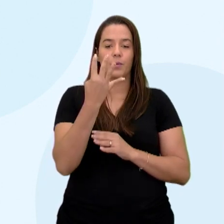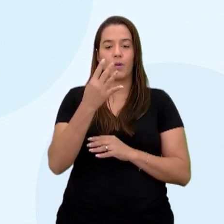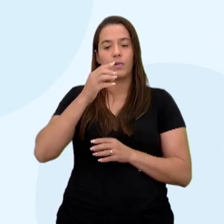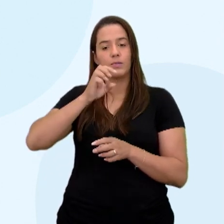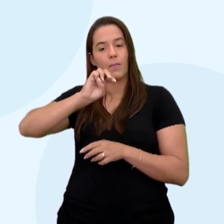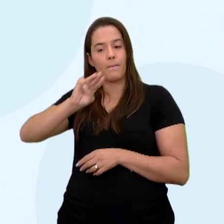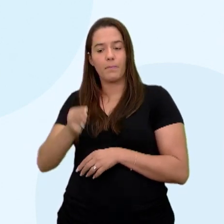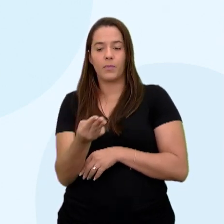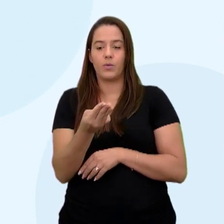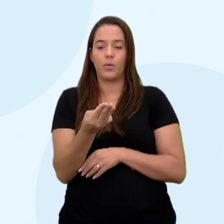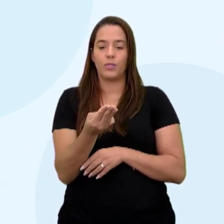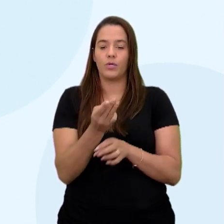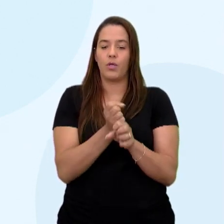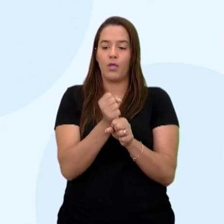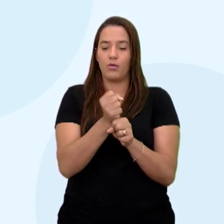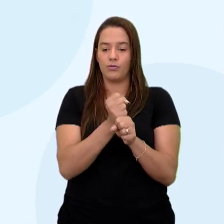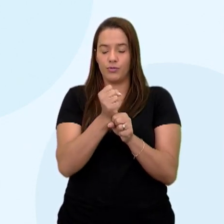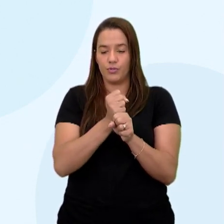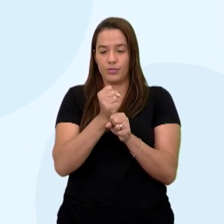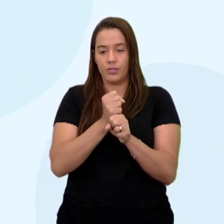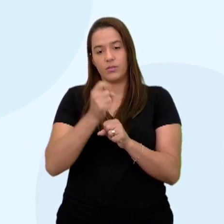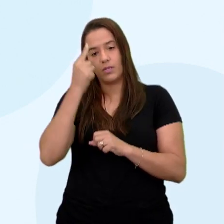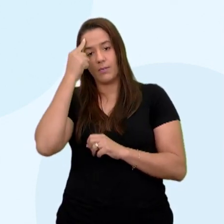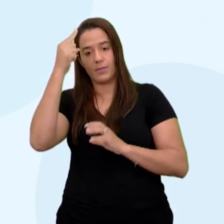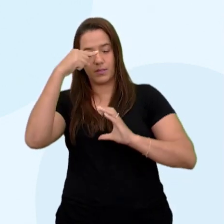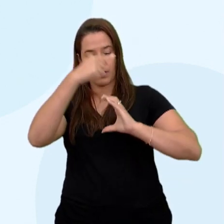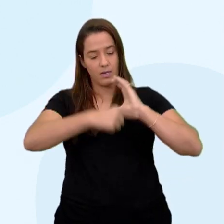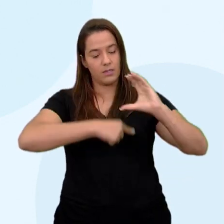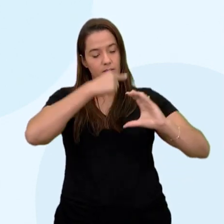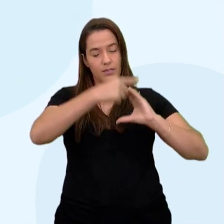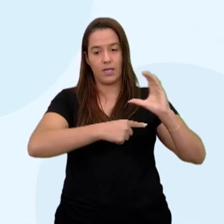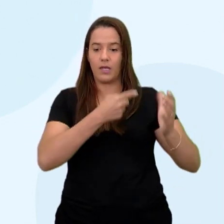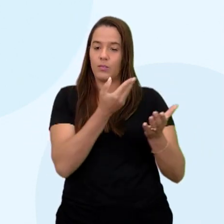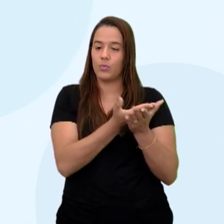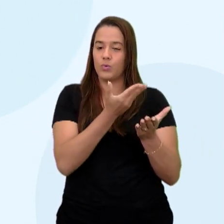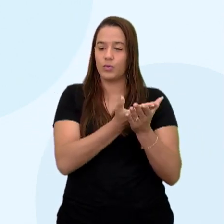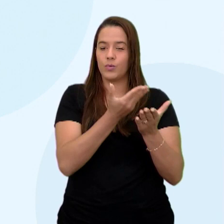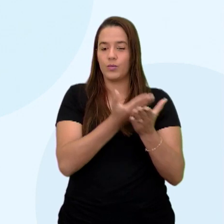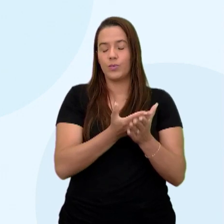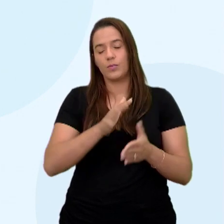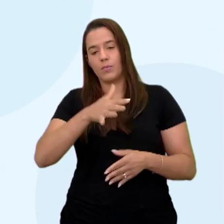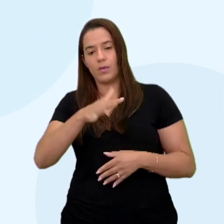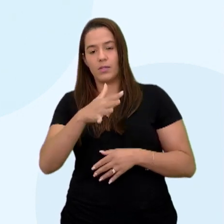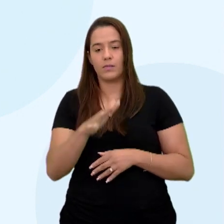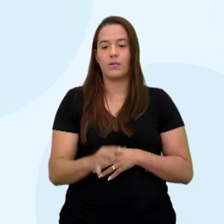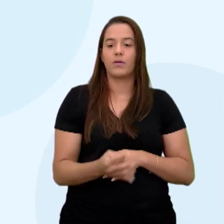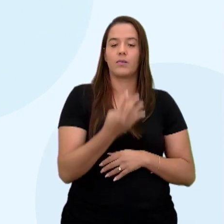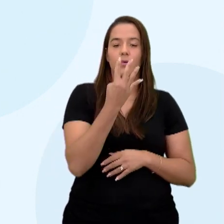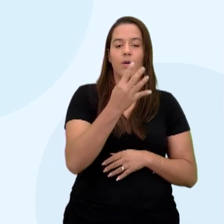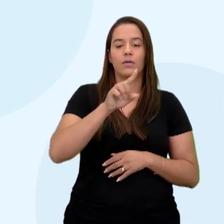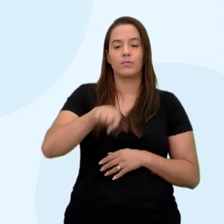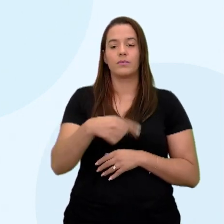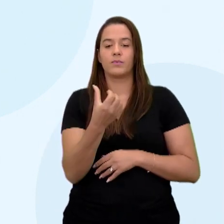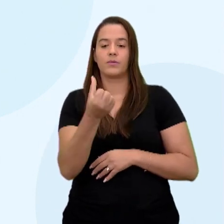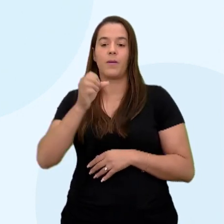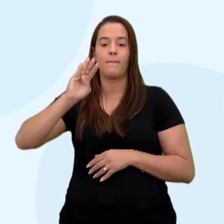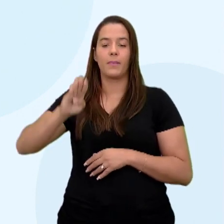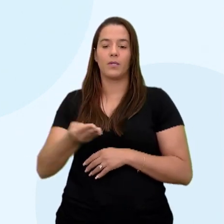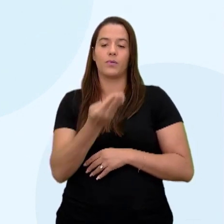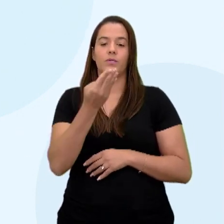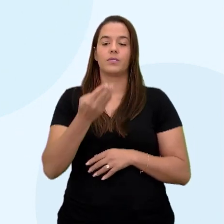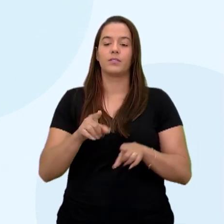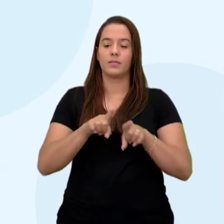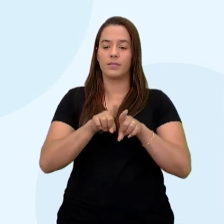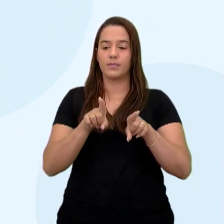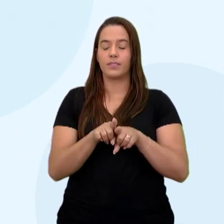de anos, né? Lembrando que a Terra, né, tem aí por estudos mais ou menos em torno de 4,6 bilhões de anos, e